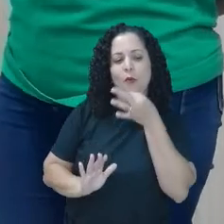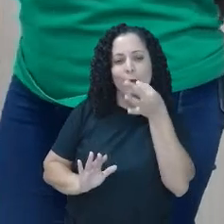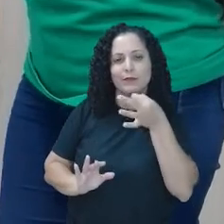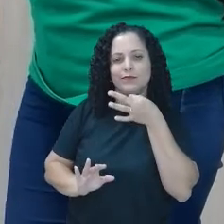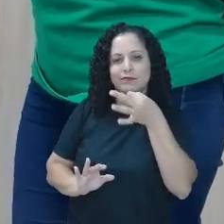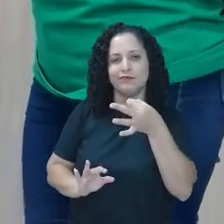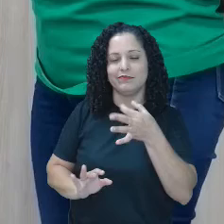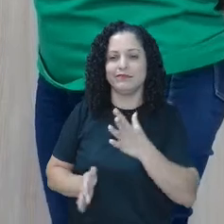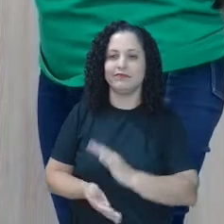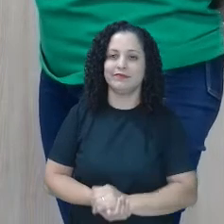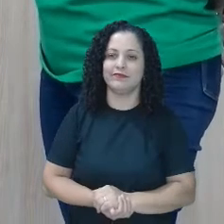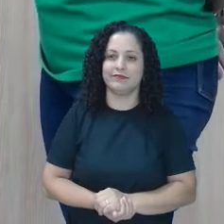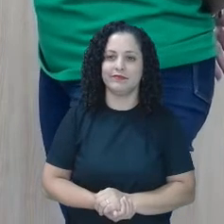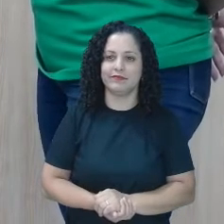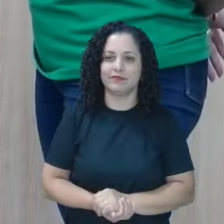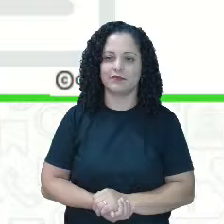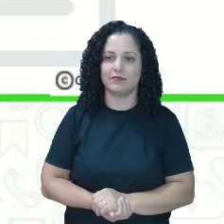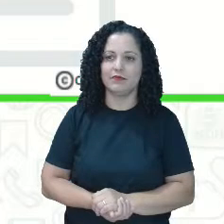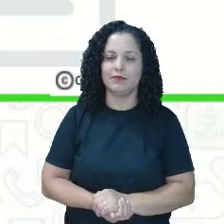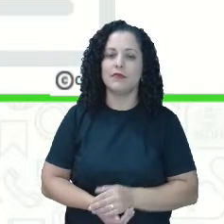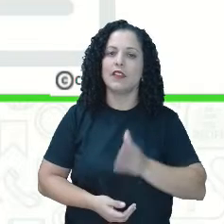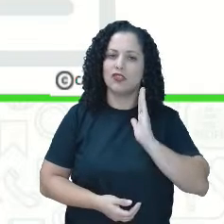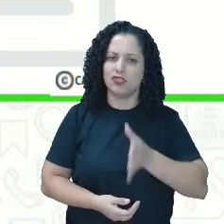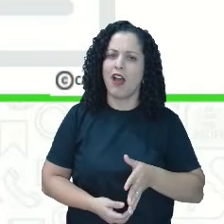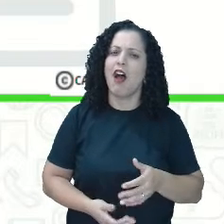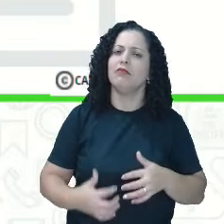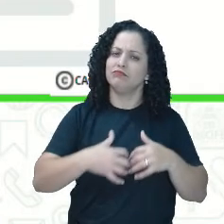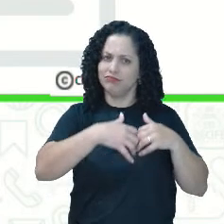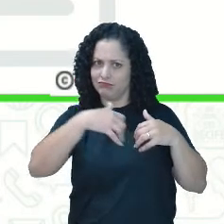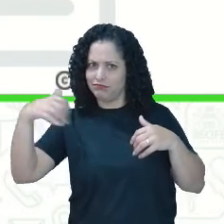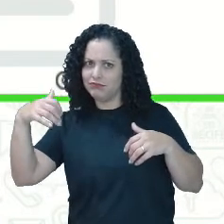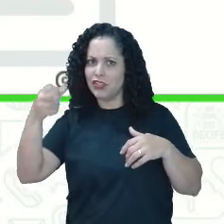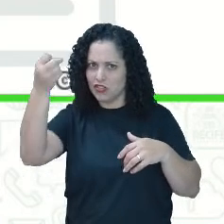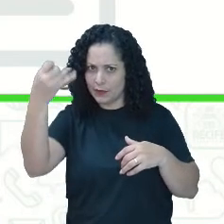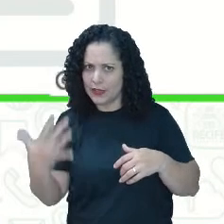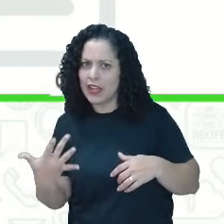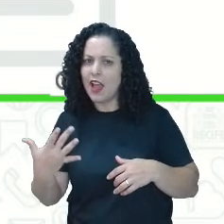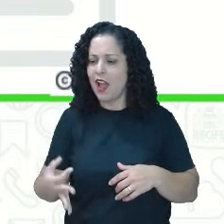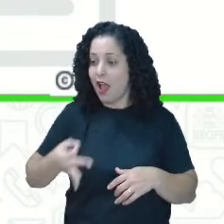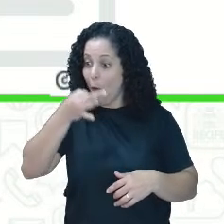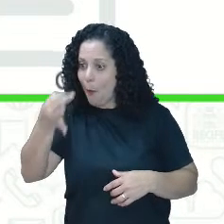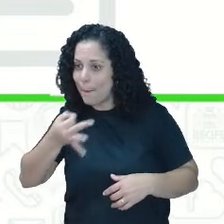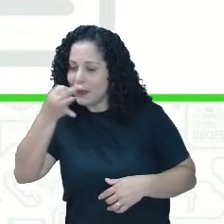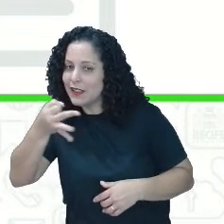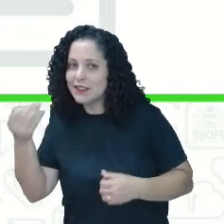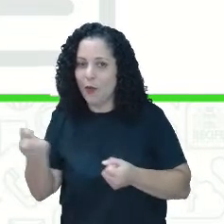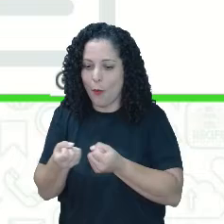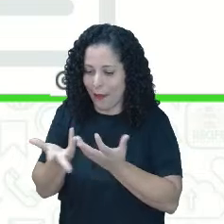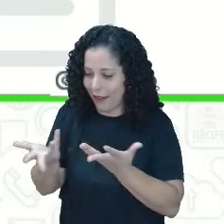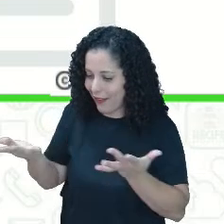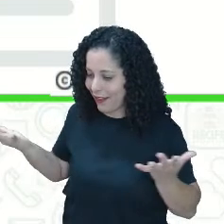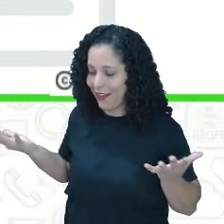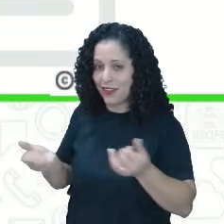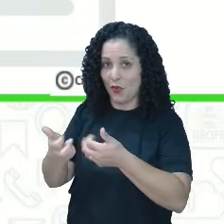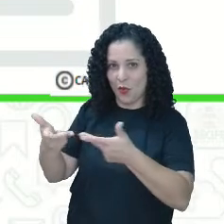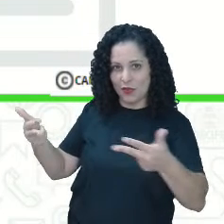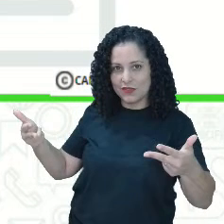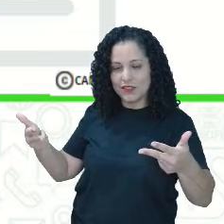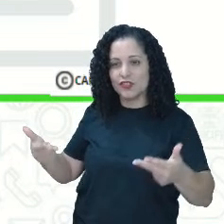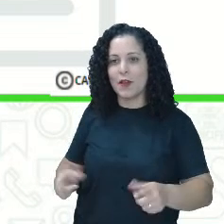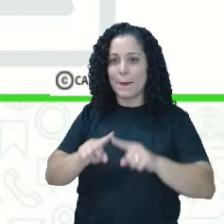argumentativos? Se, por um lado, como já foi dito, a argumentação está presente em diversas situações do